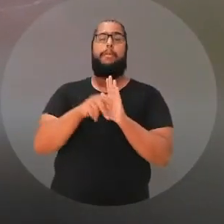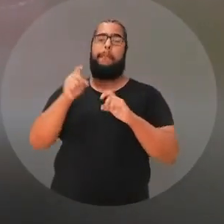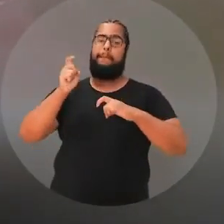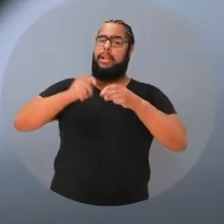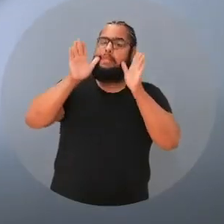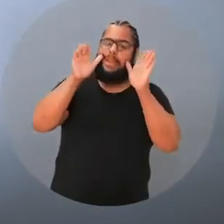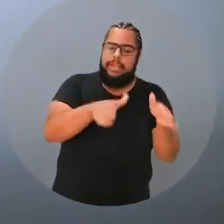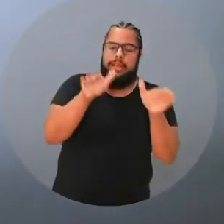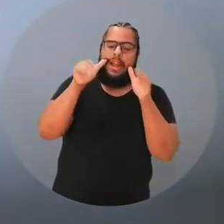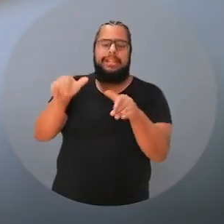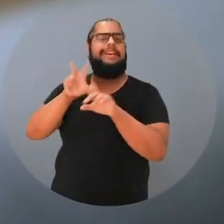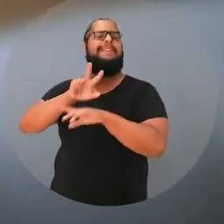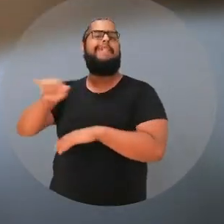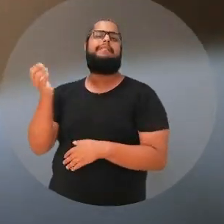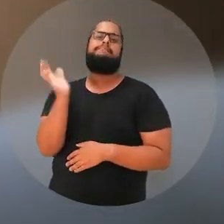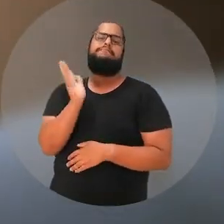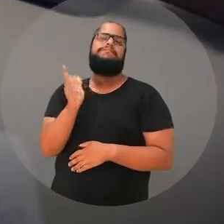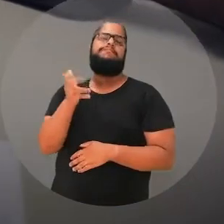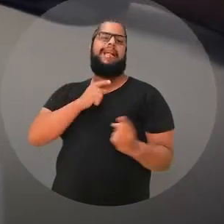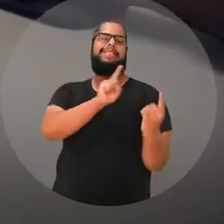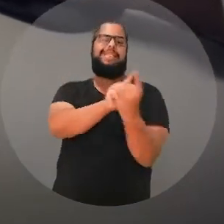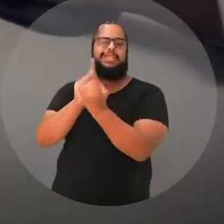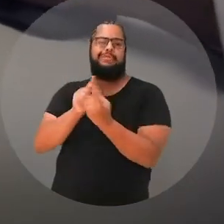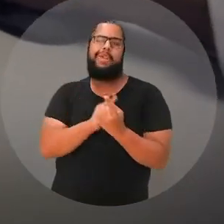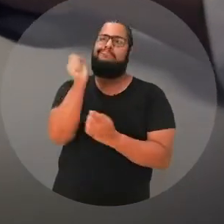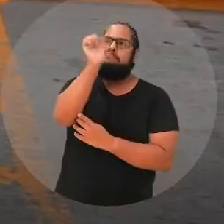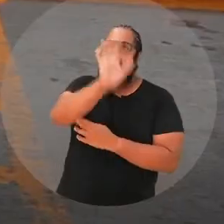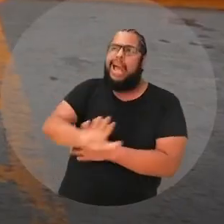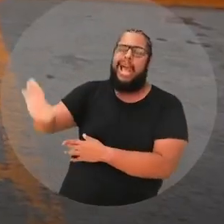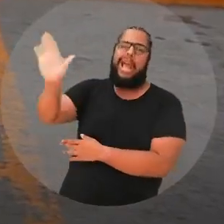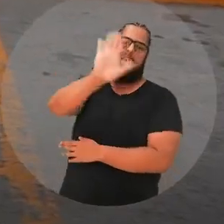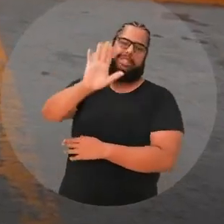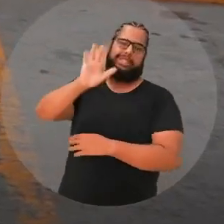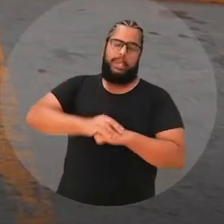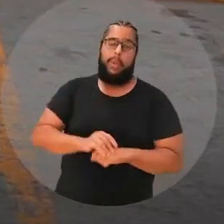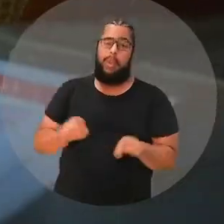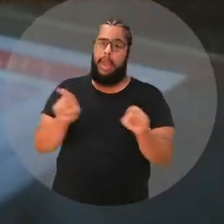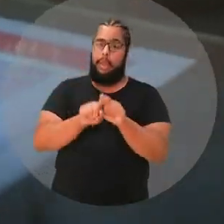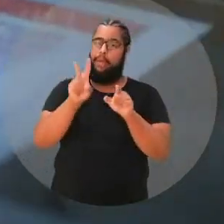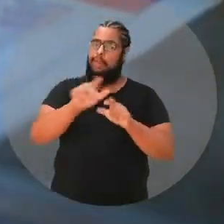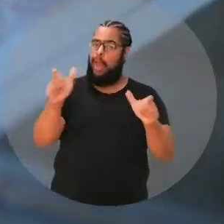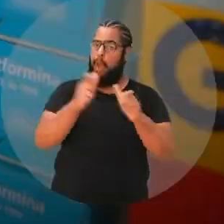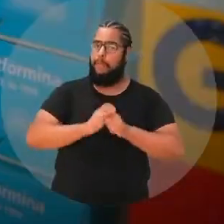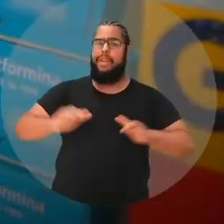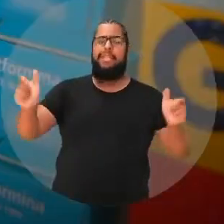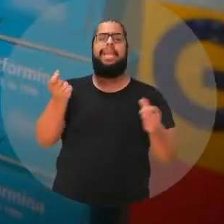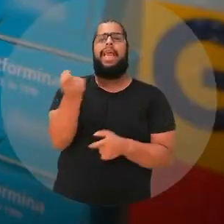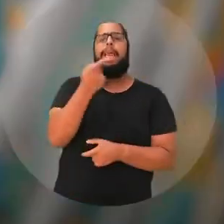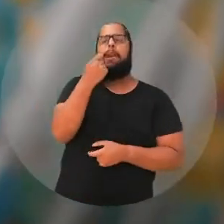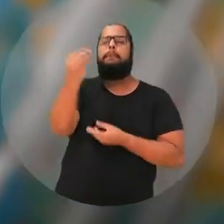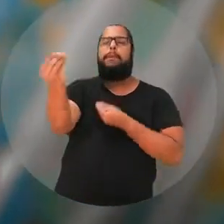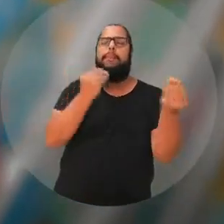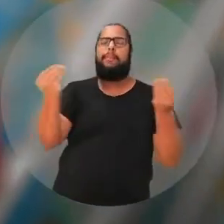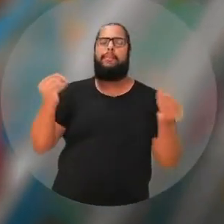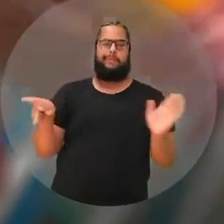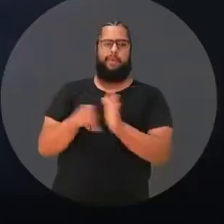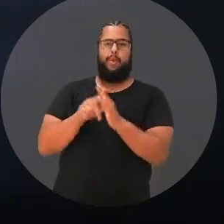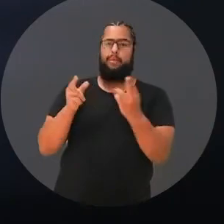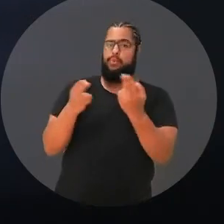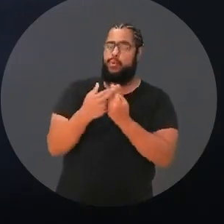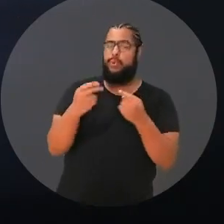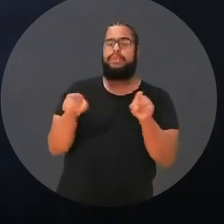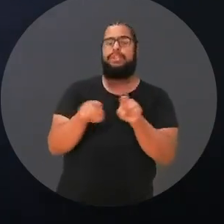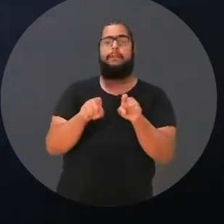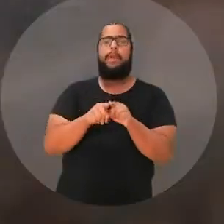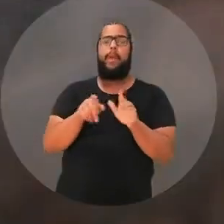Especialistas, Lula vai acelerar o atendimento pelo SUS em todo o Brasil. Lula também vai aumentar a distribuição de medicamentos pelo SUS